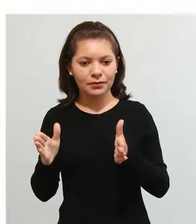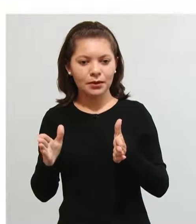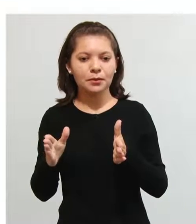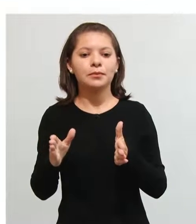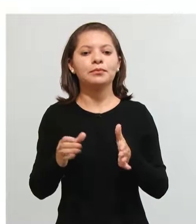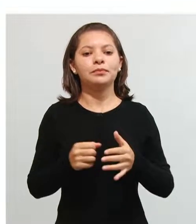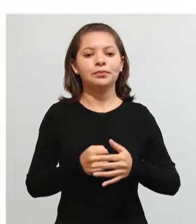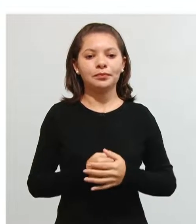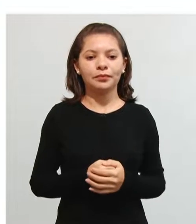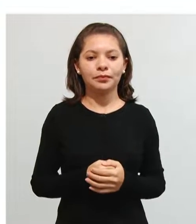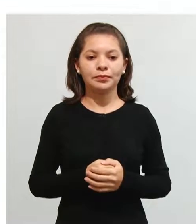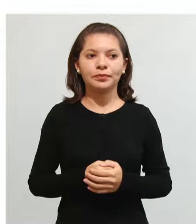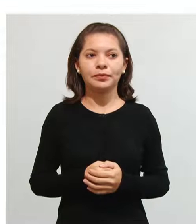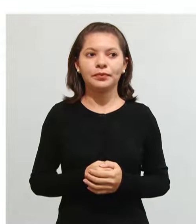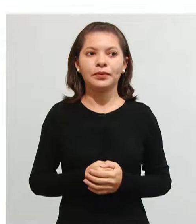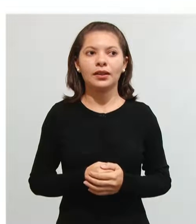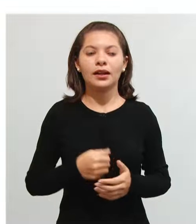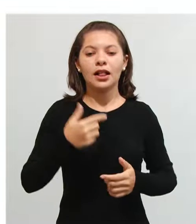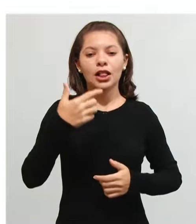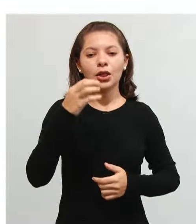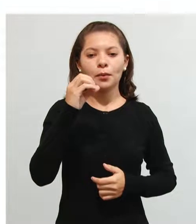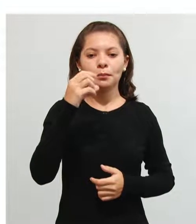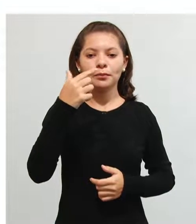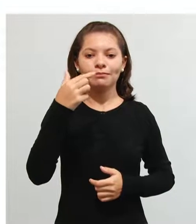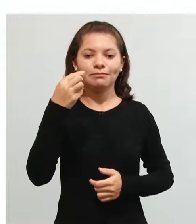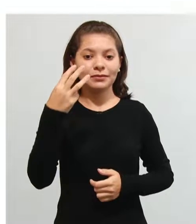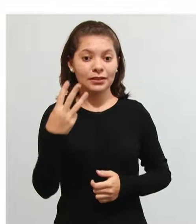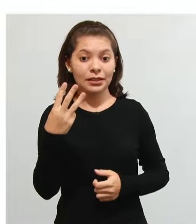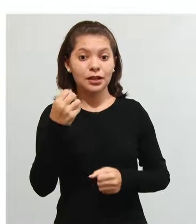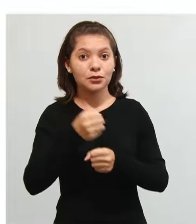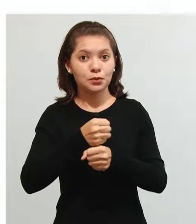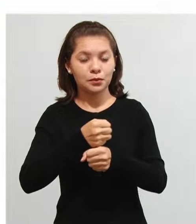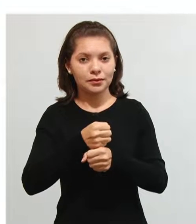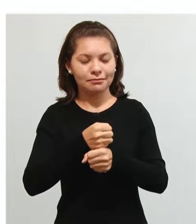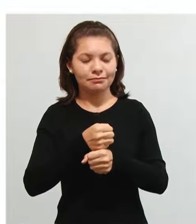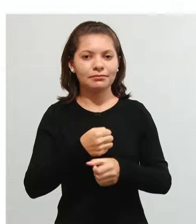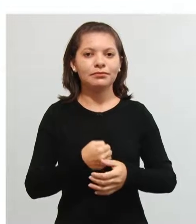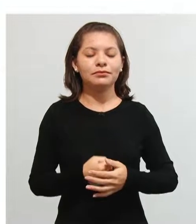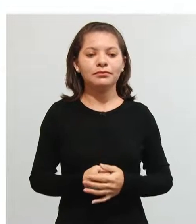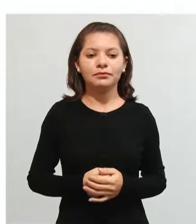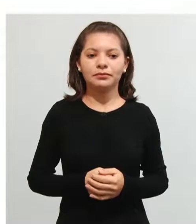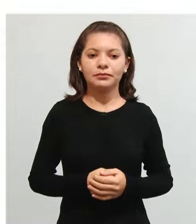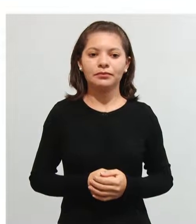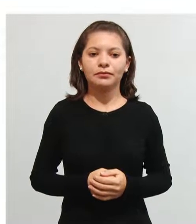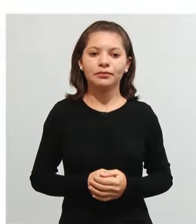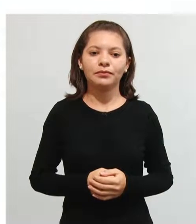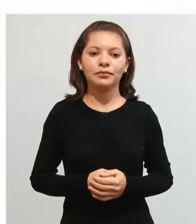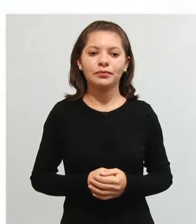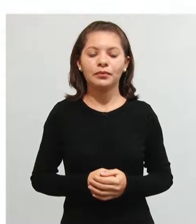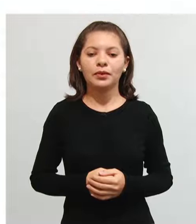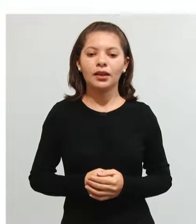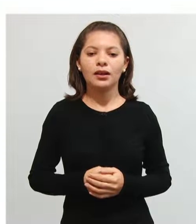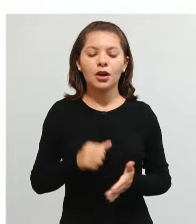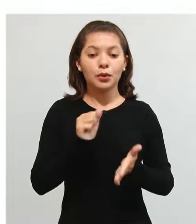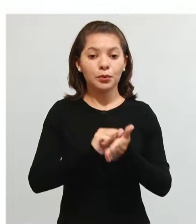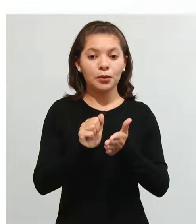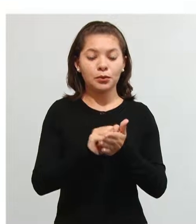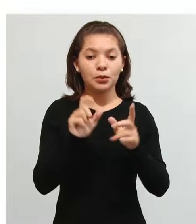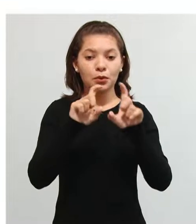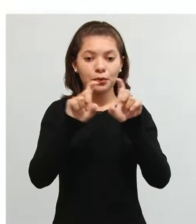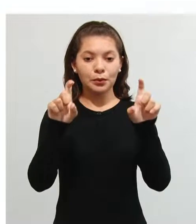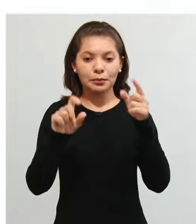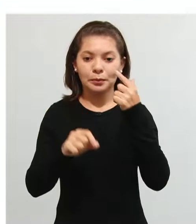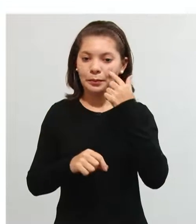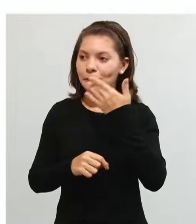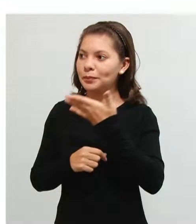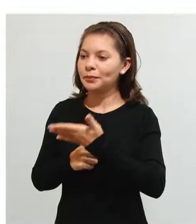da edição de 2023, o ano de 2023, é do Roberto Caparrós,